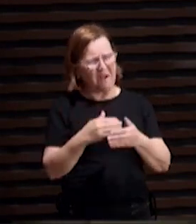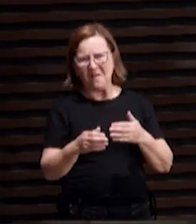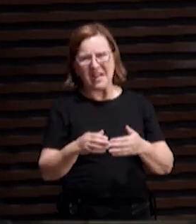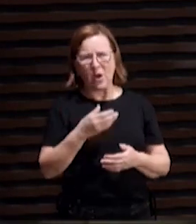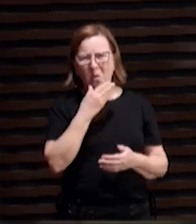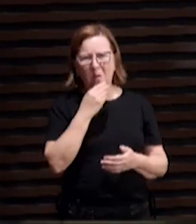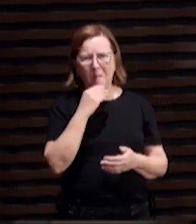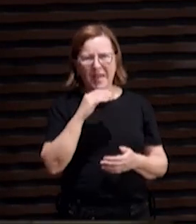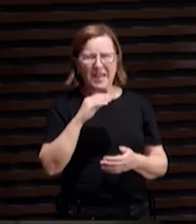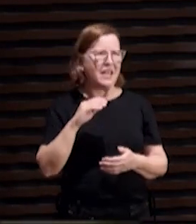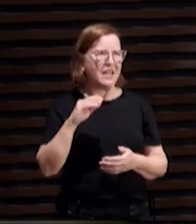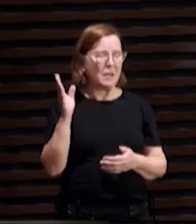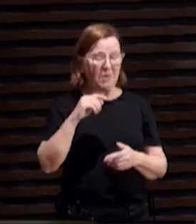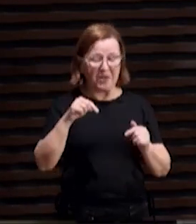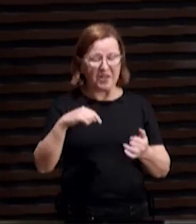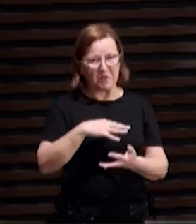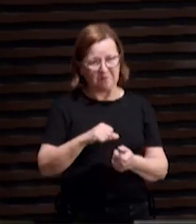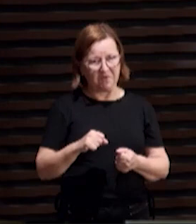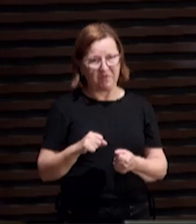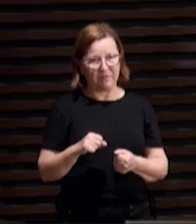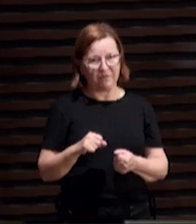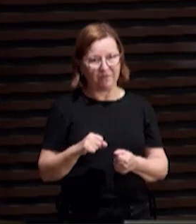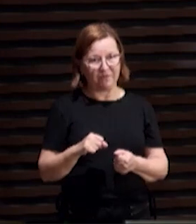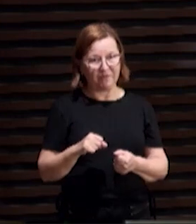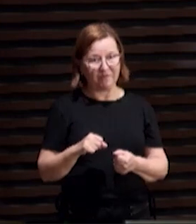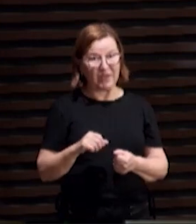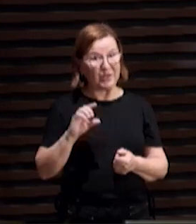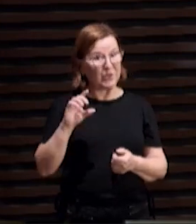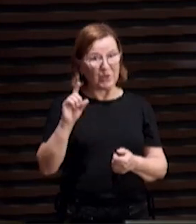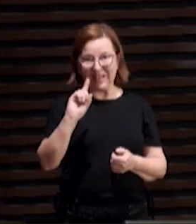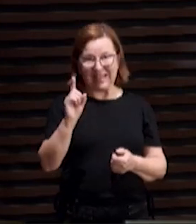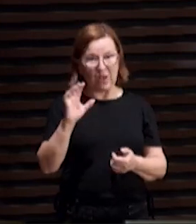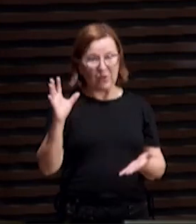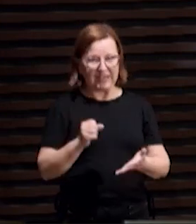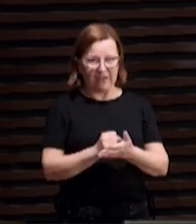Ele só não salva os justos.